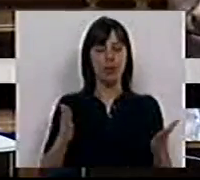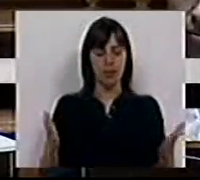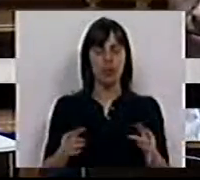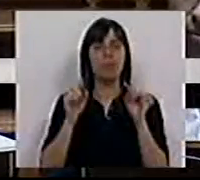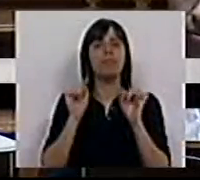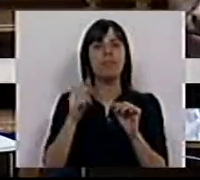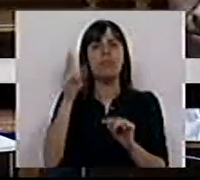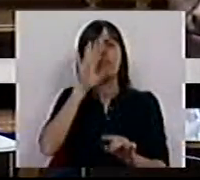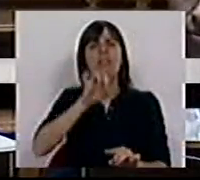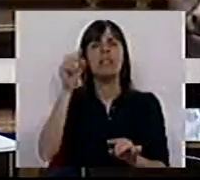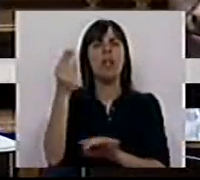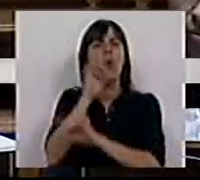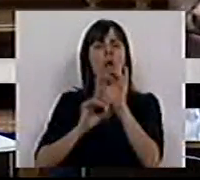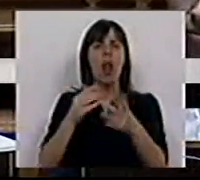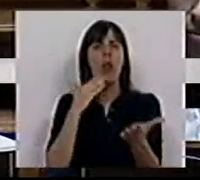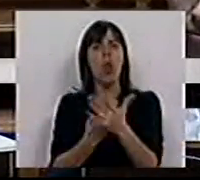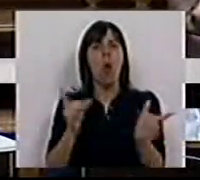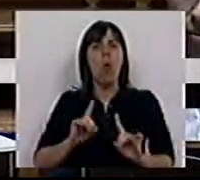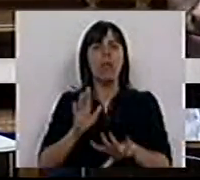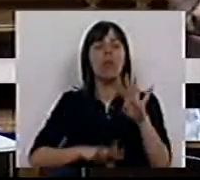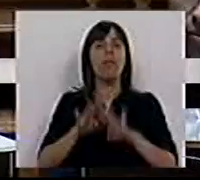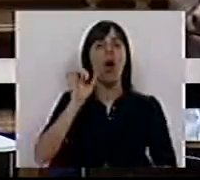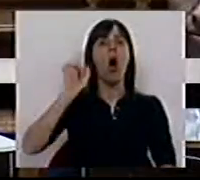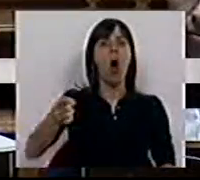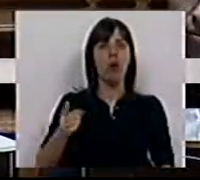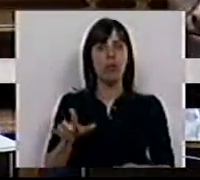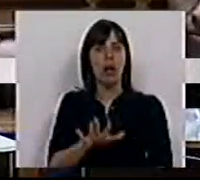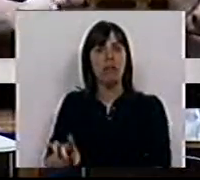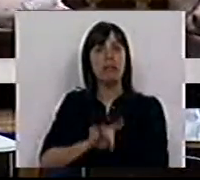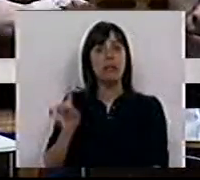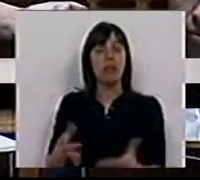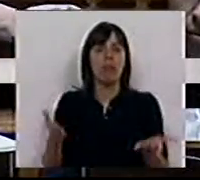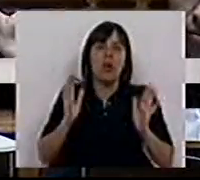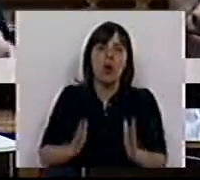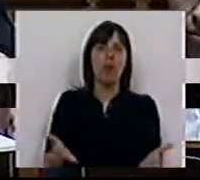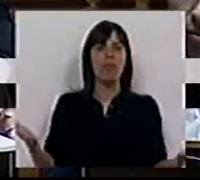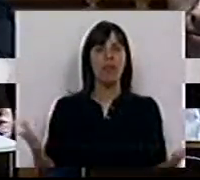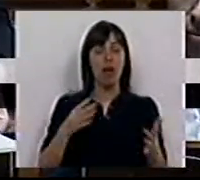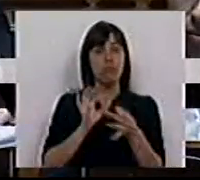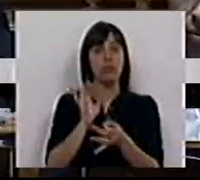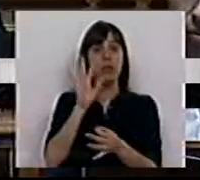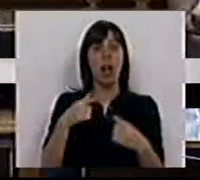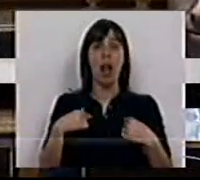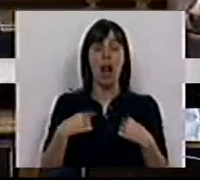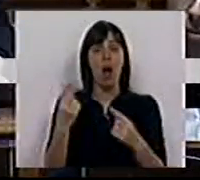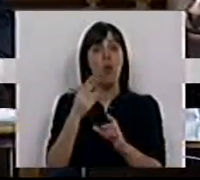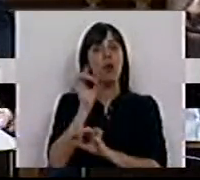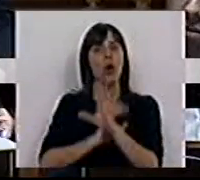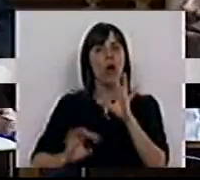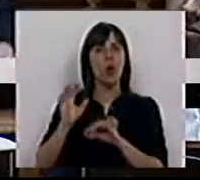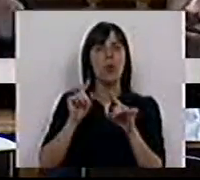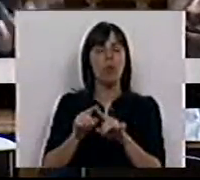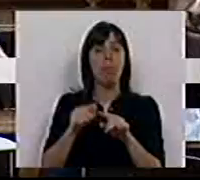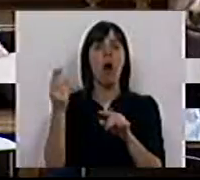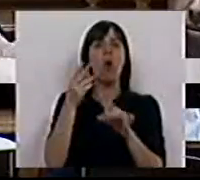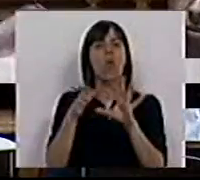é: e se a União Europeia não as der? O que é que fazem nesse caso? Porque, convenhamos, os sinais que temos desta União Europeia